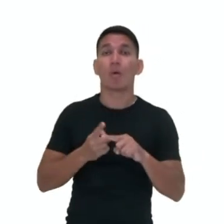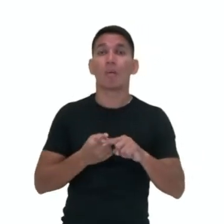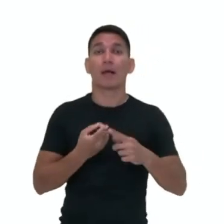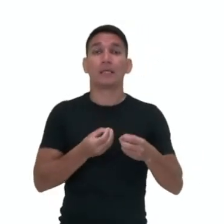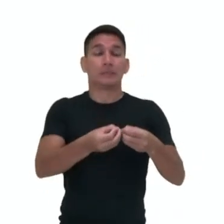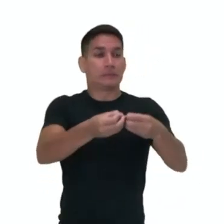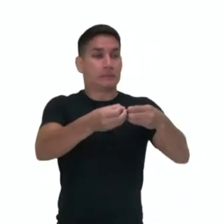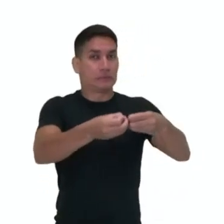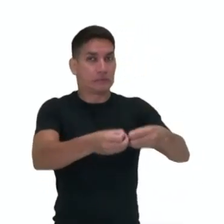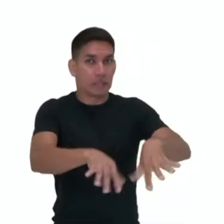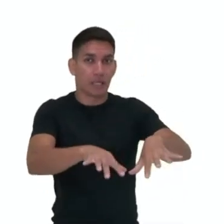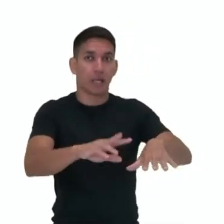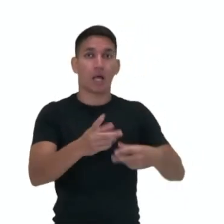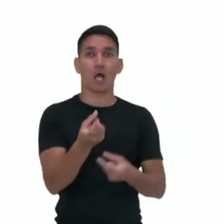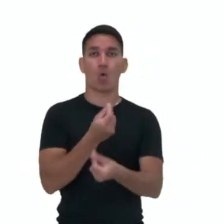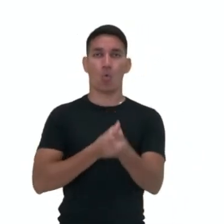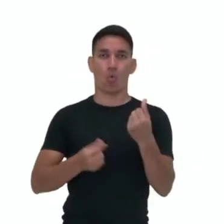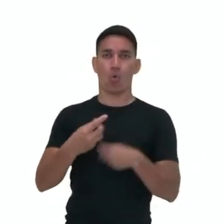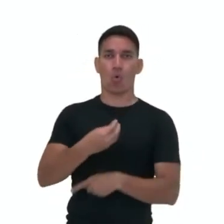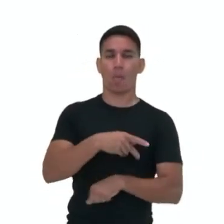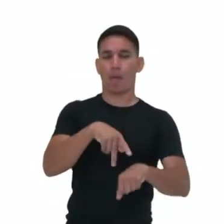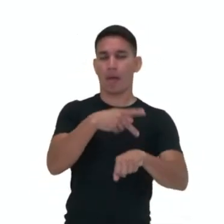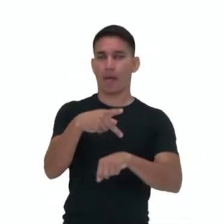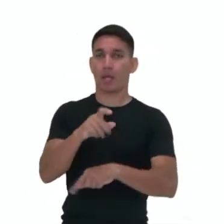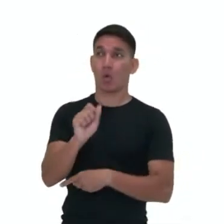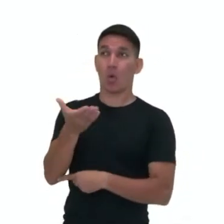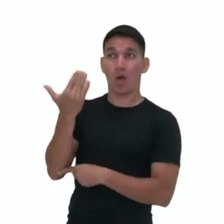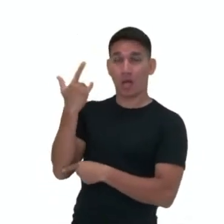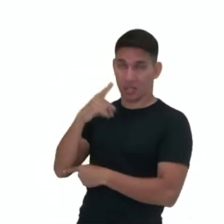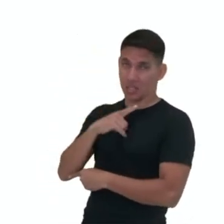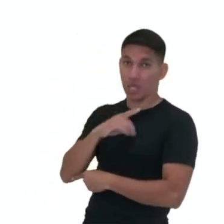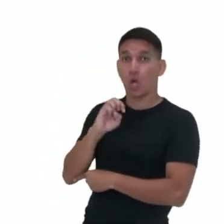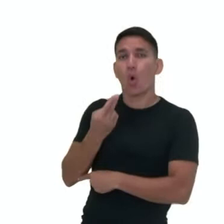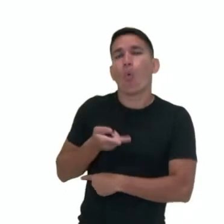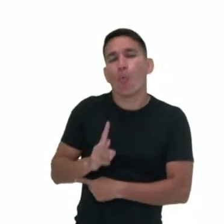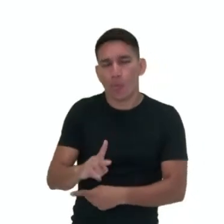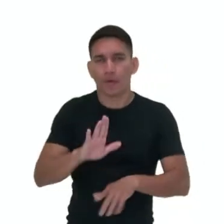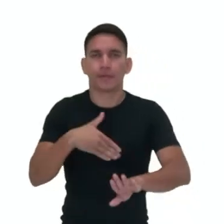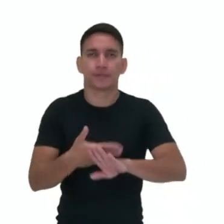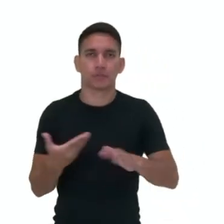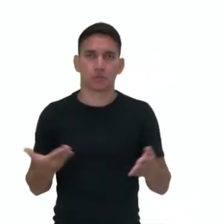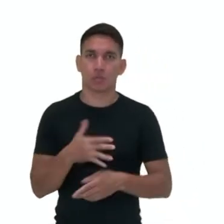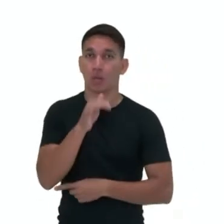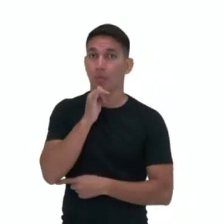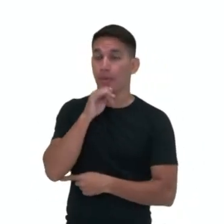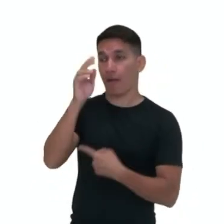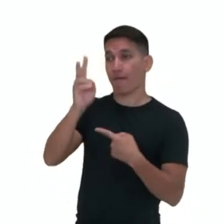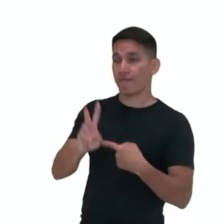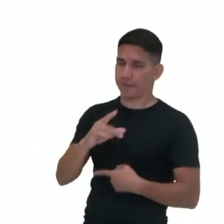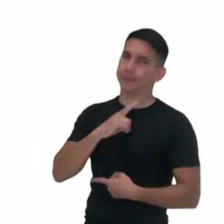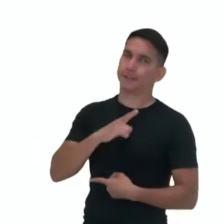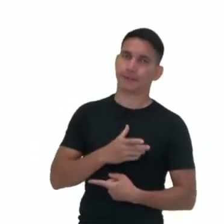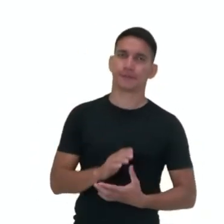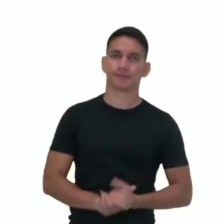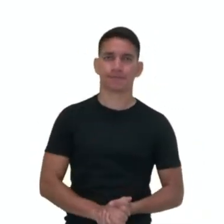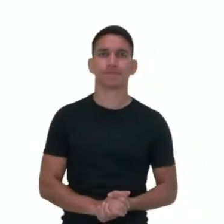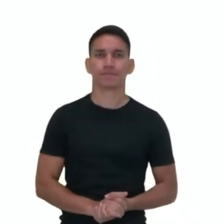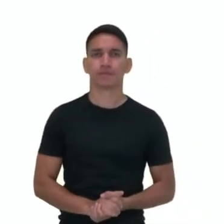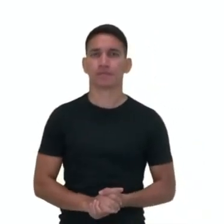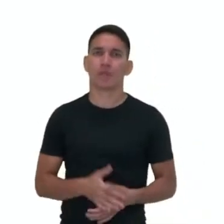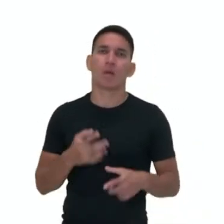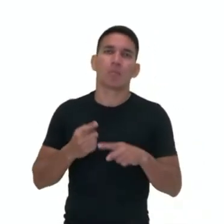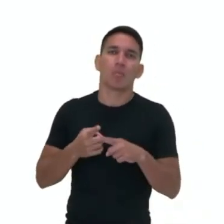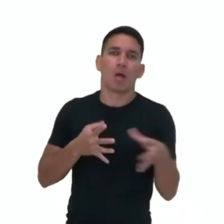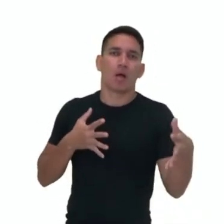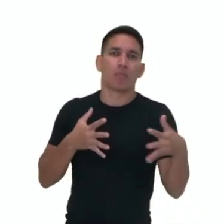econômica nesses países, que eles enfrentaram ou estão enfrentando aí em seus países, como a Venezuela, por exemplo. É um